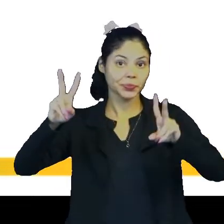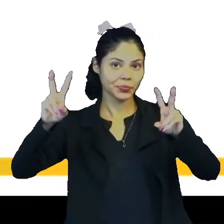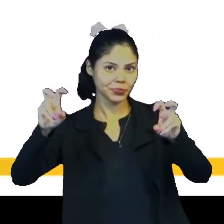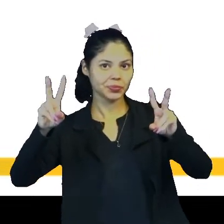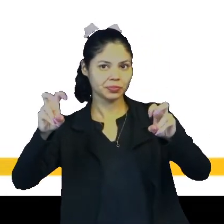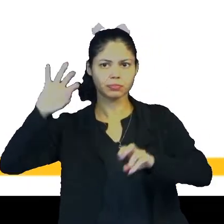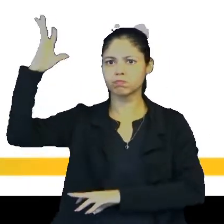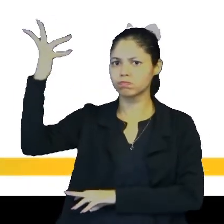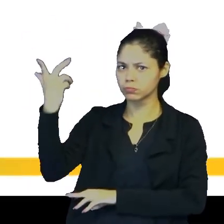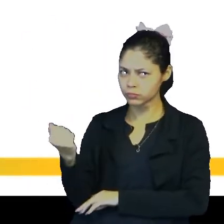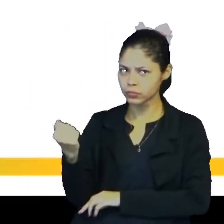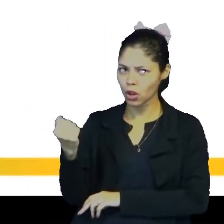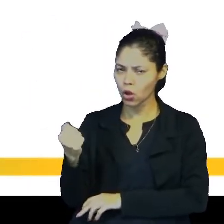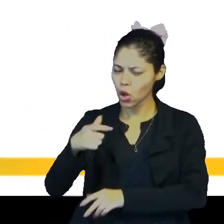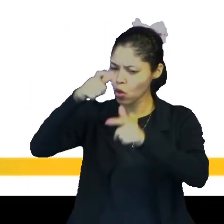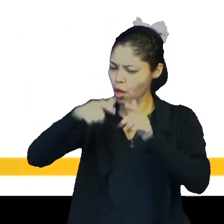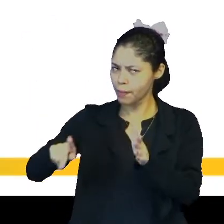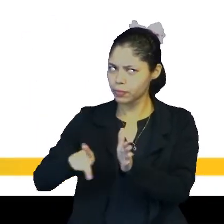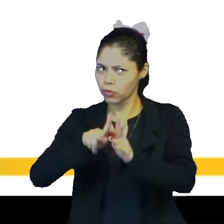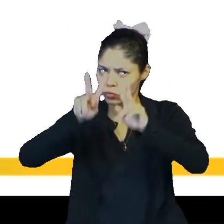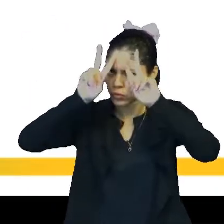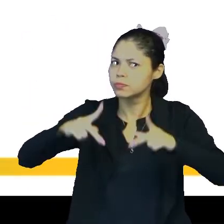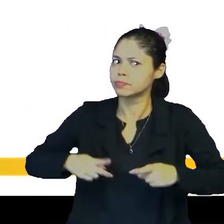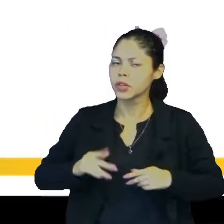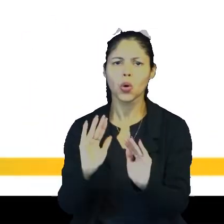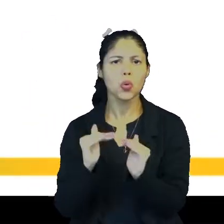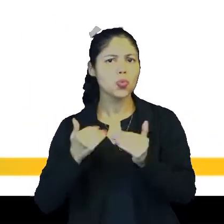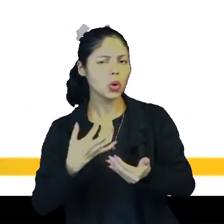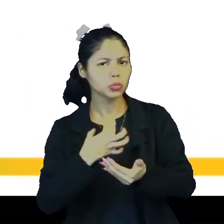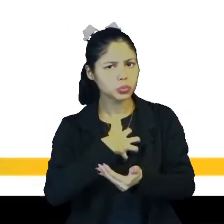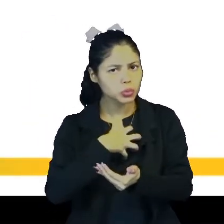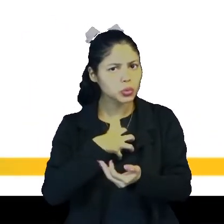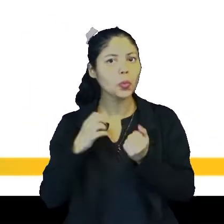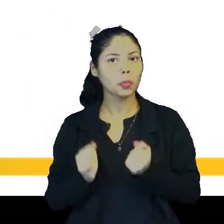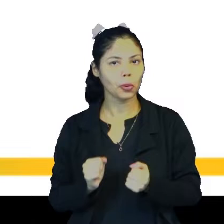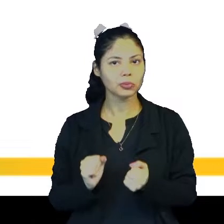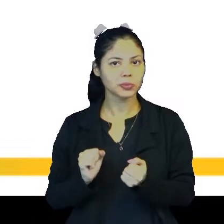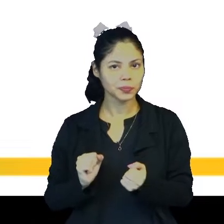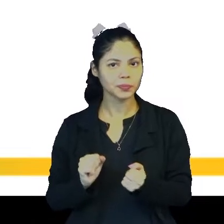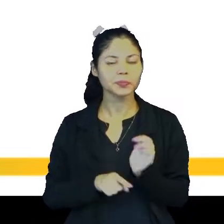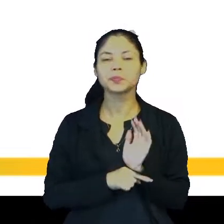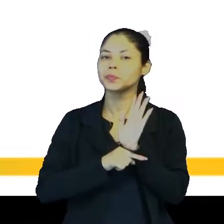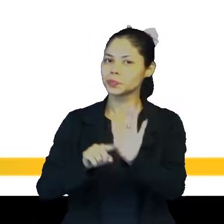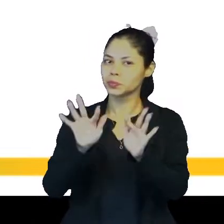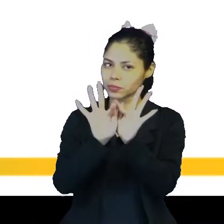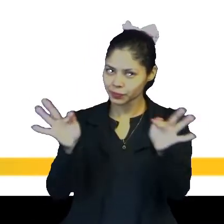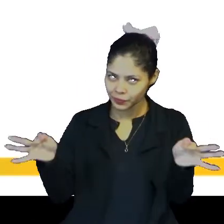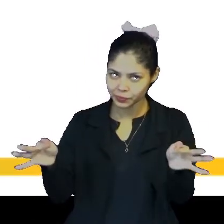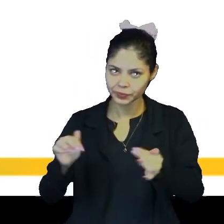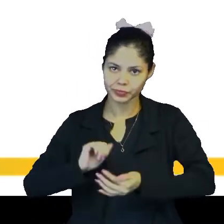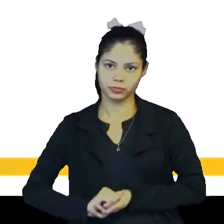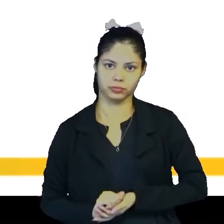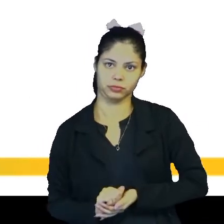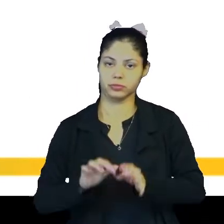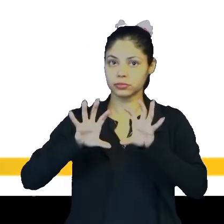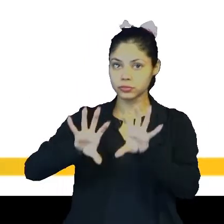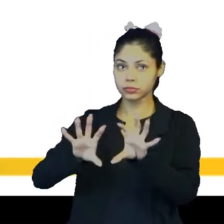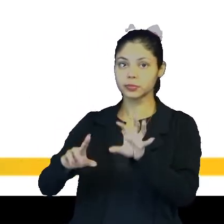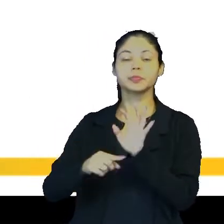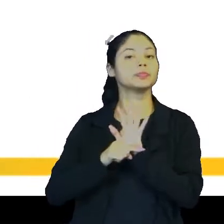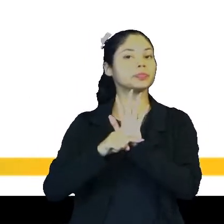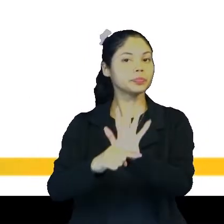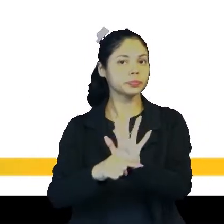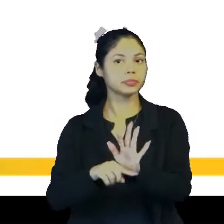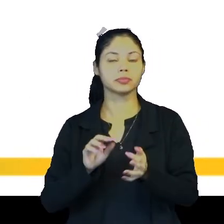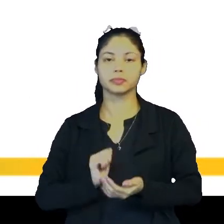termo África, o berço da humanidade? Qual sentido nós podemos atribuir a essa frase? Bom, ela se refere